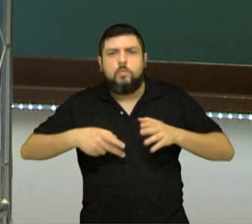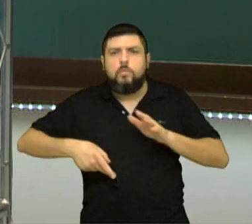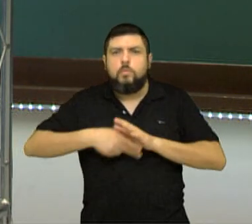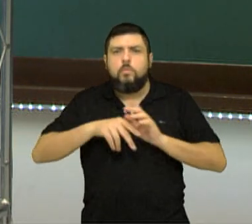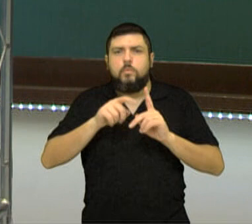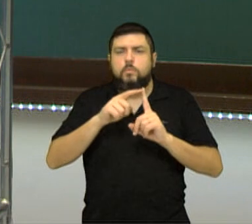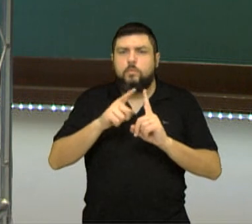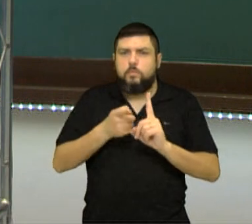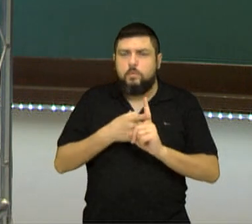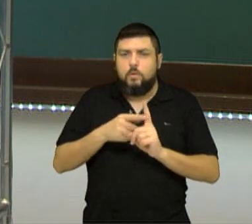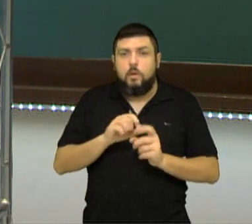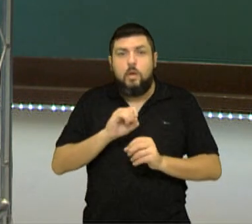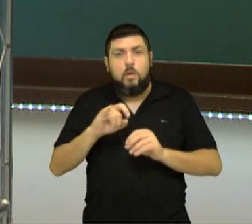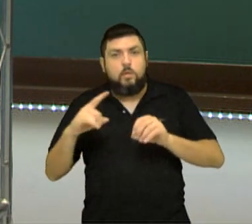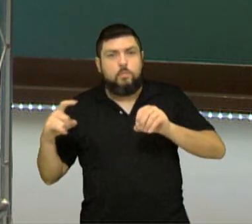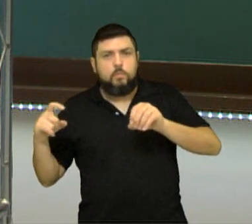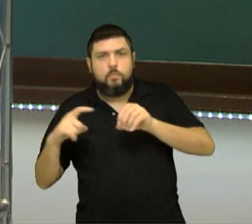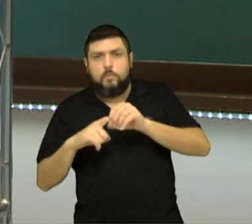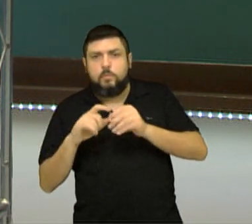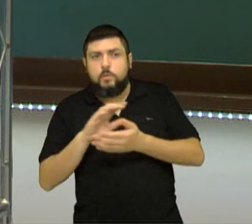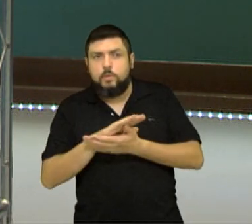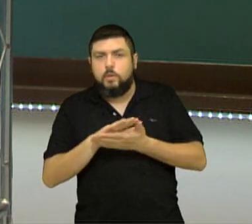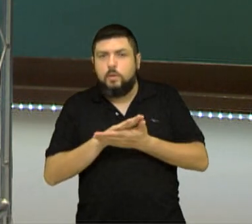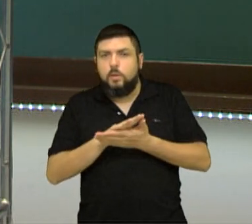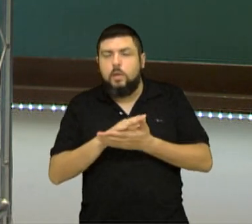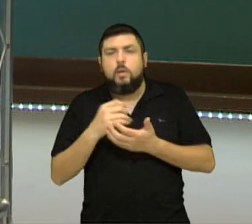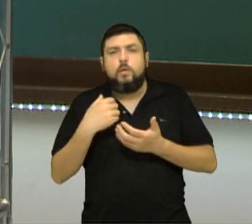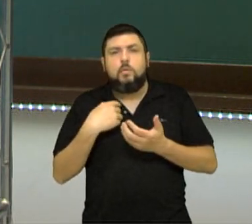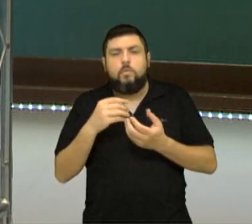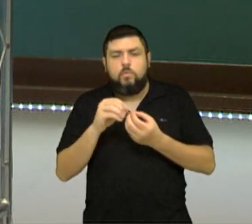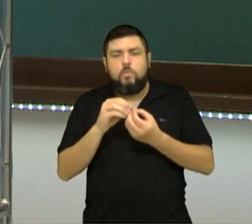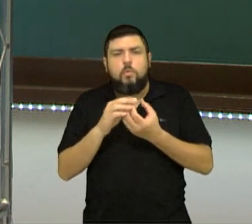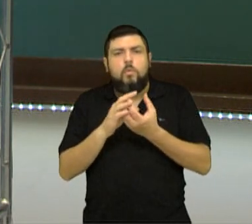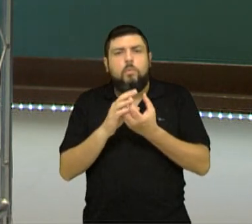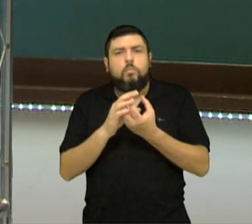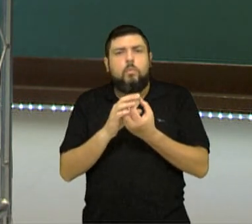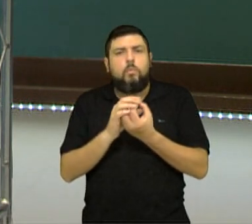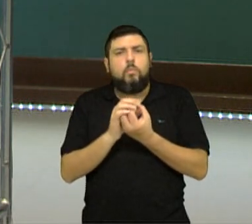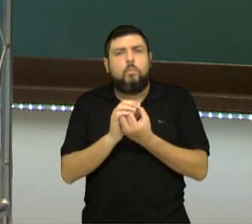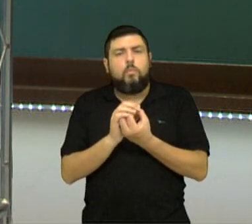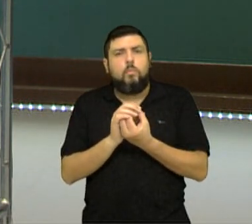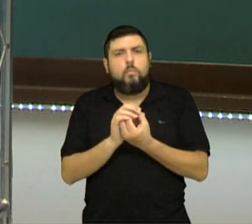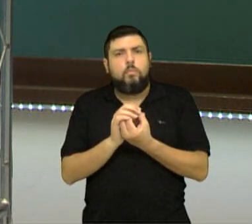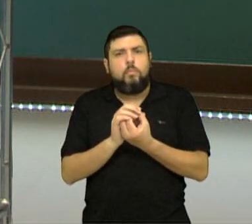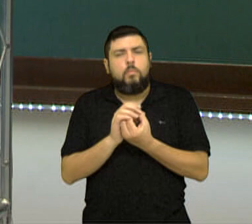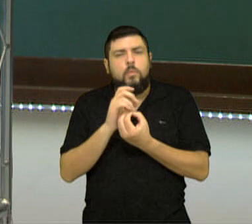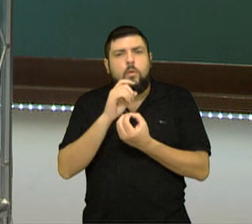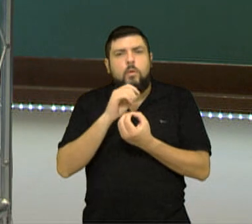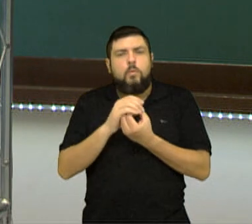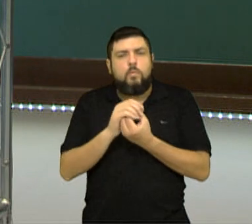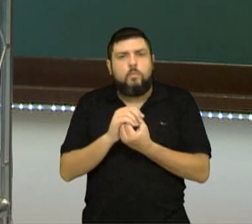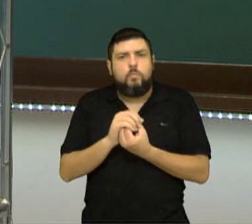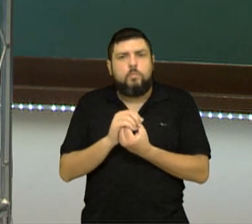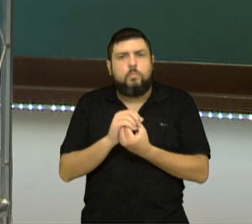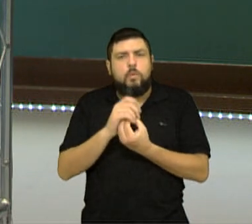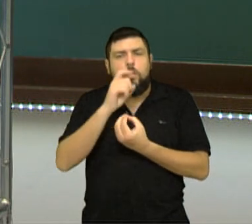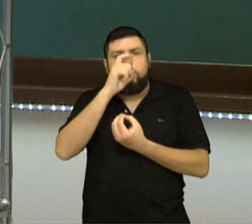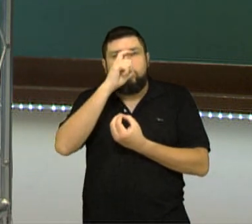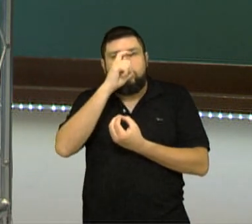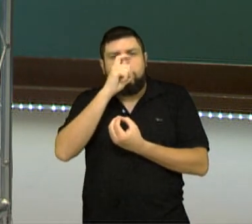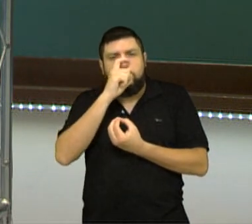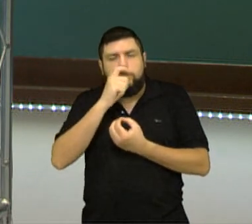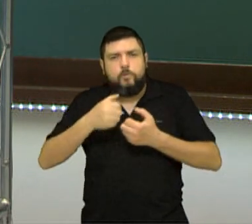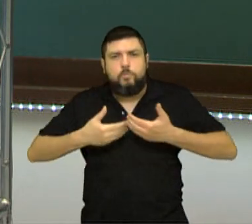não haja a fecundação, ela vai regredir e permitindo que haja a chamada